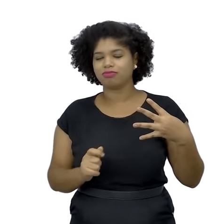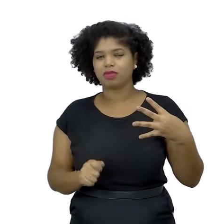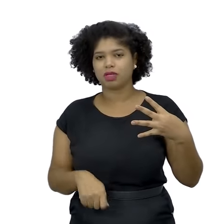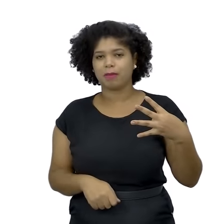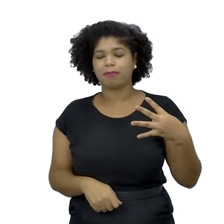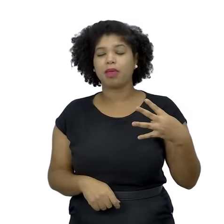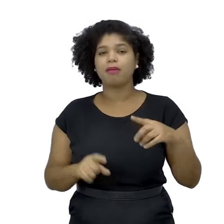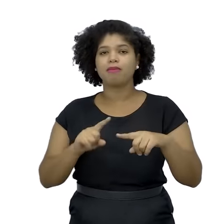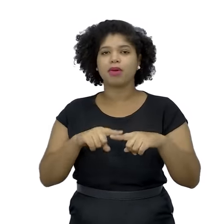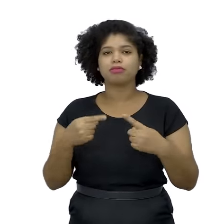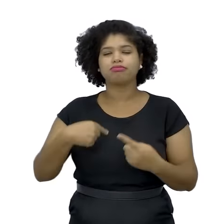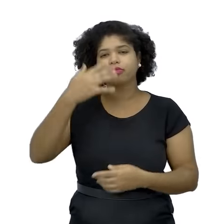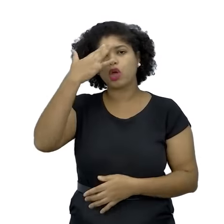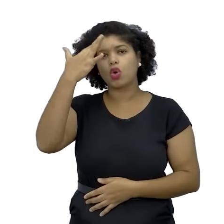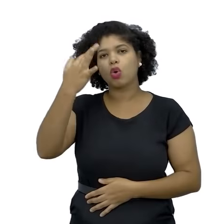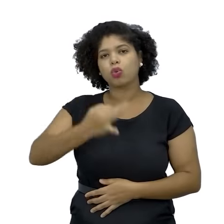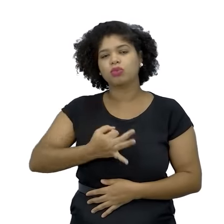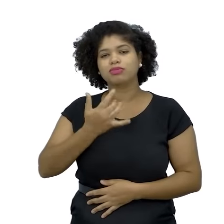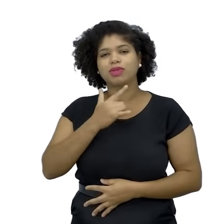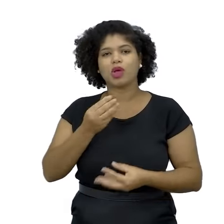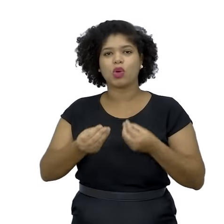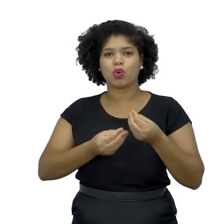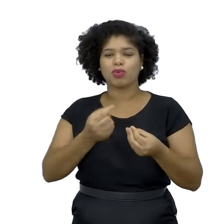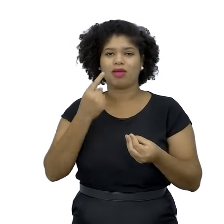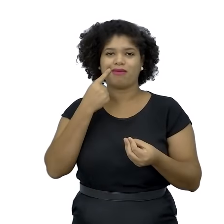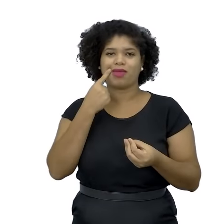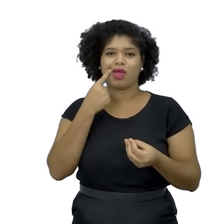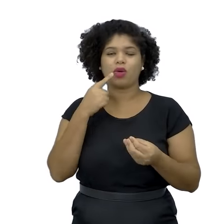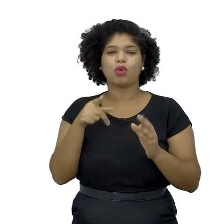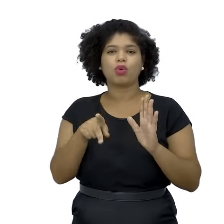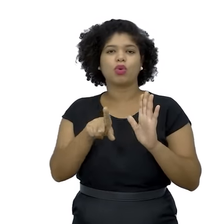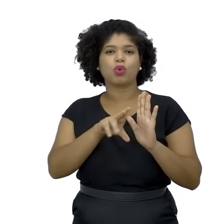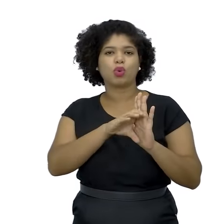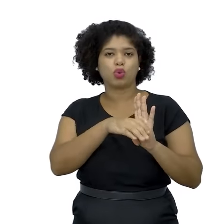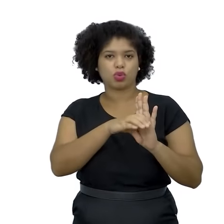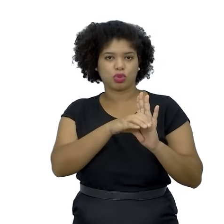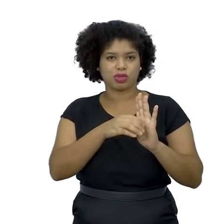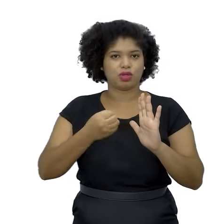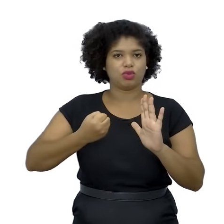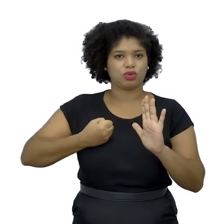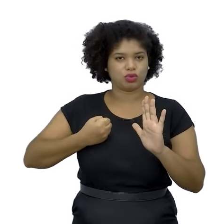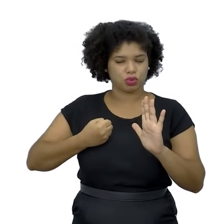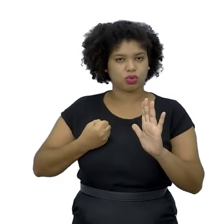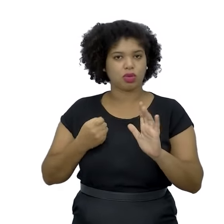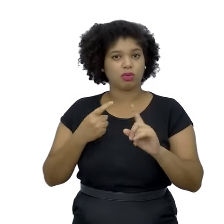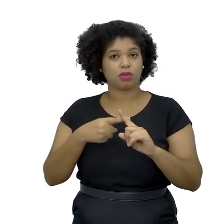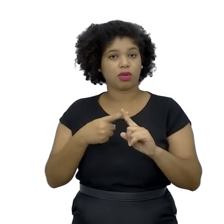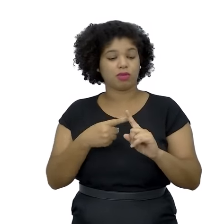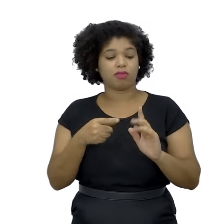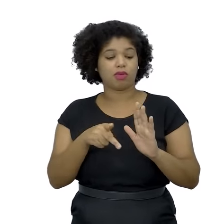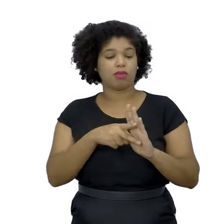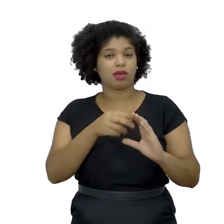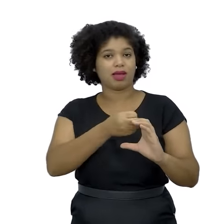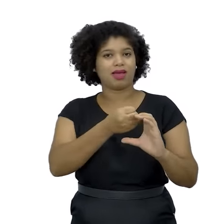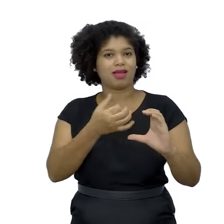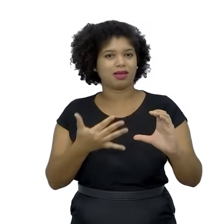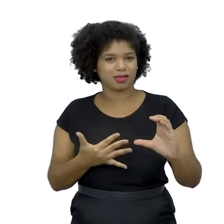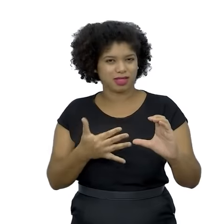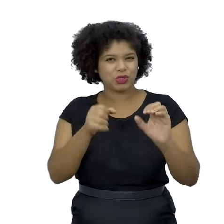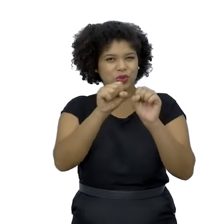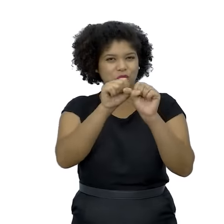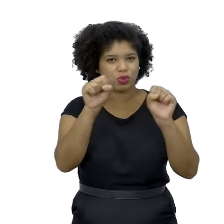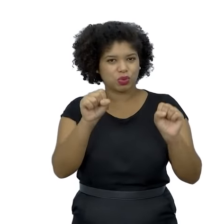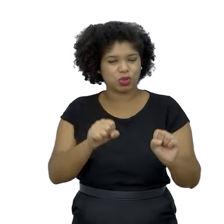nos permite aí uma aproximação com o conceito de número, né, trazendo junto as características do nosso sistema de